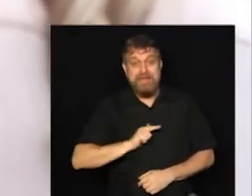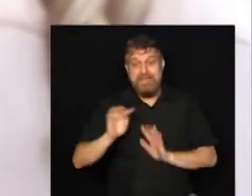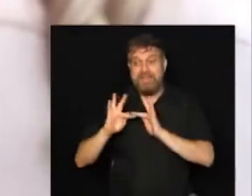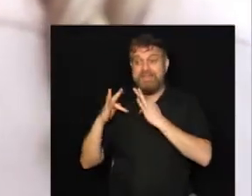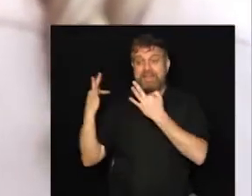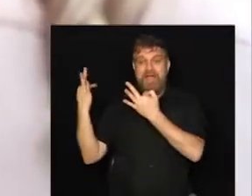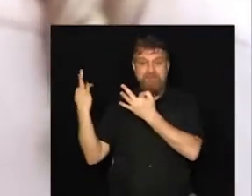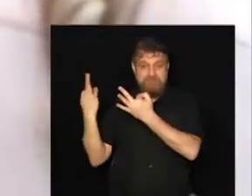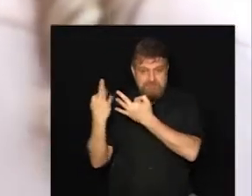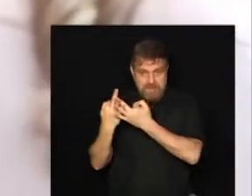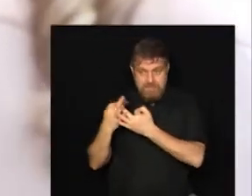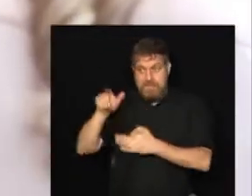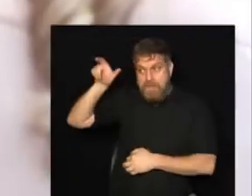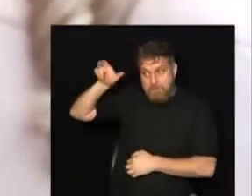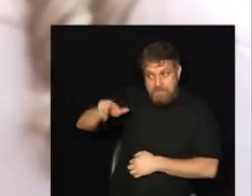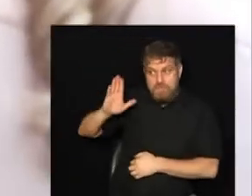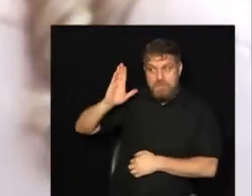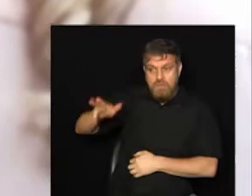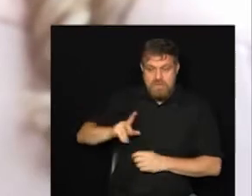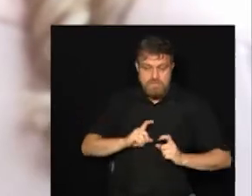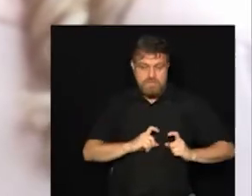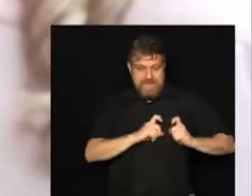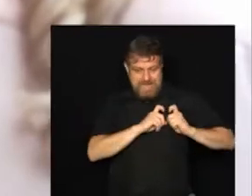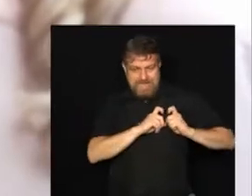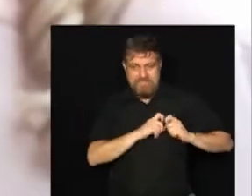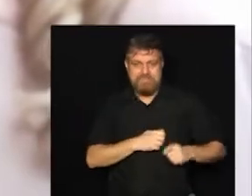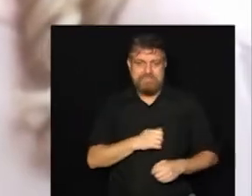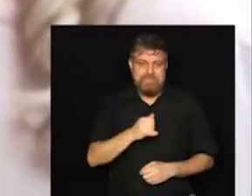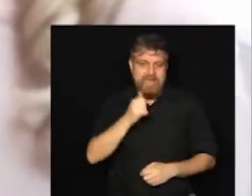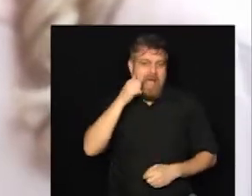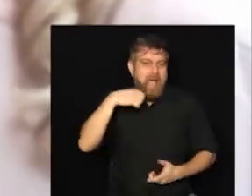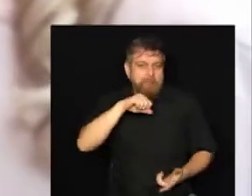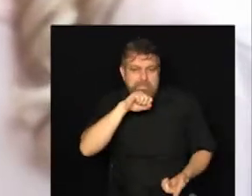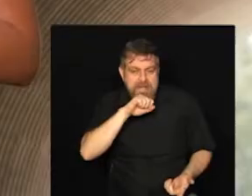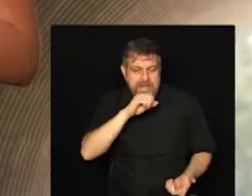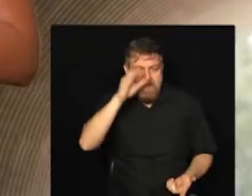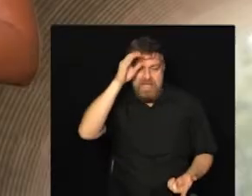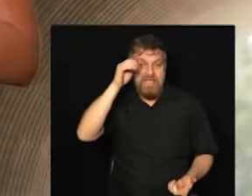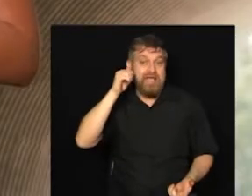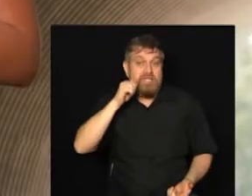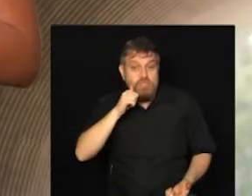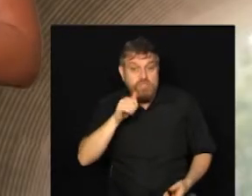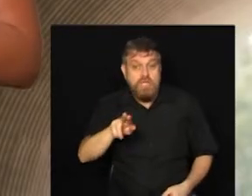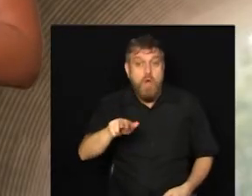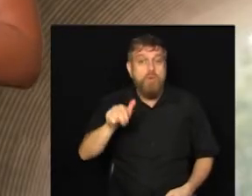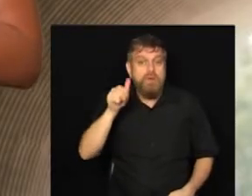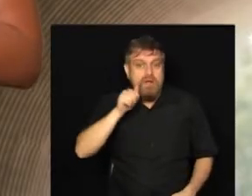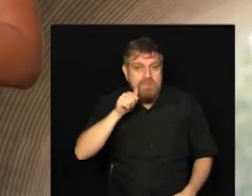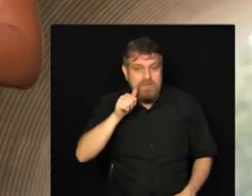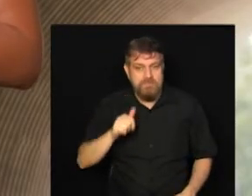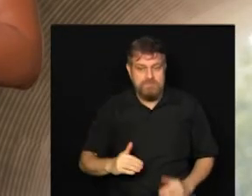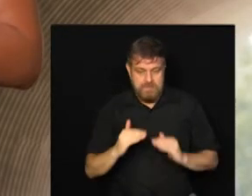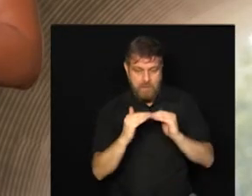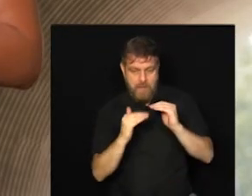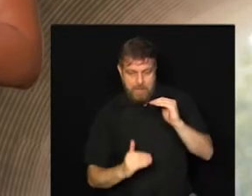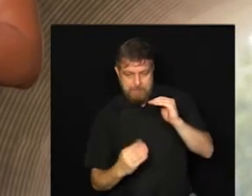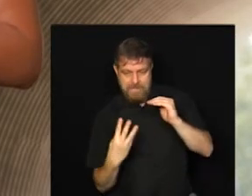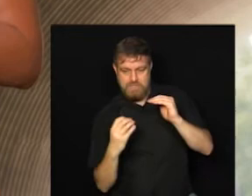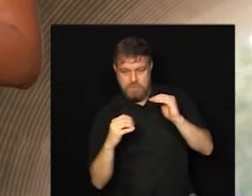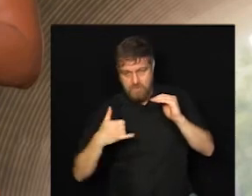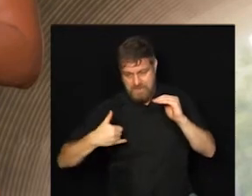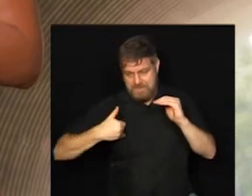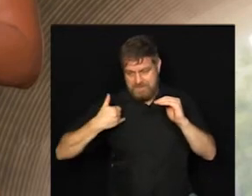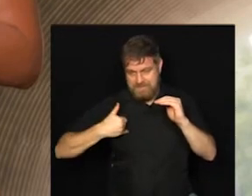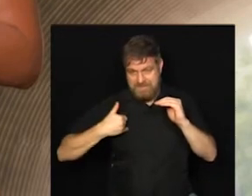parentes de primeiro grau com câncer, como uma tia, mãe, uma irmã. Daí, no caso, mulheres abaixo de